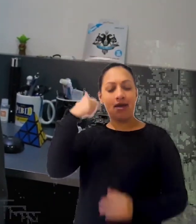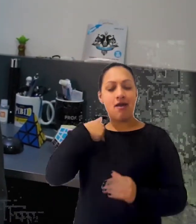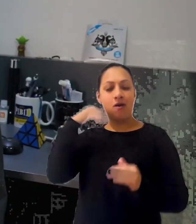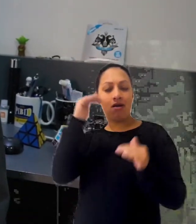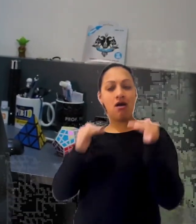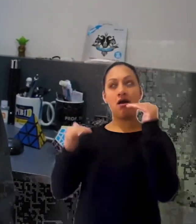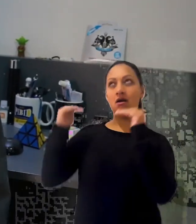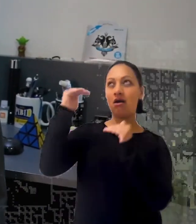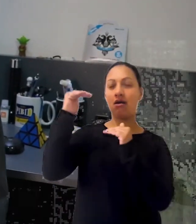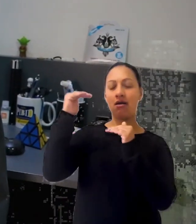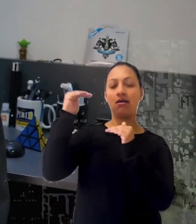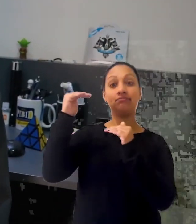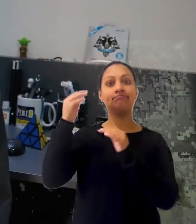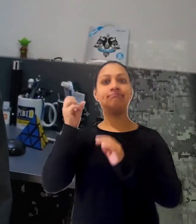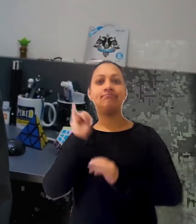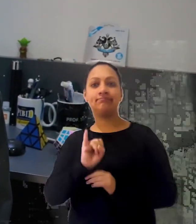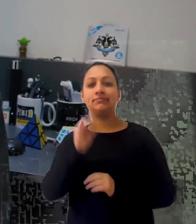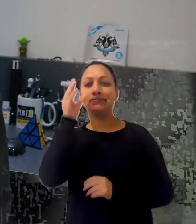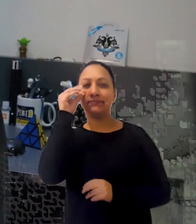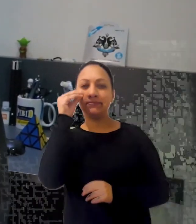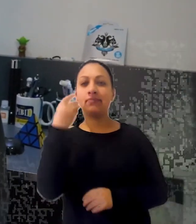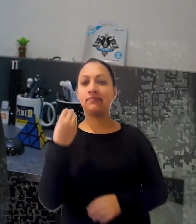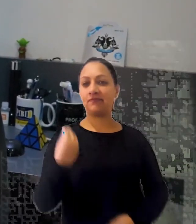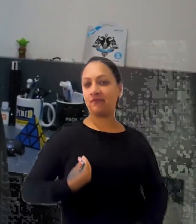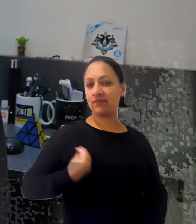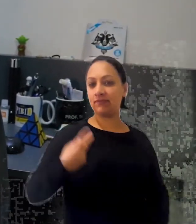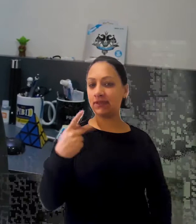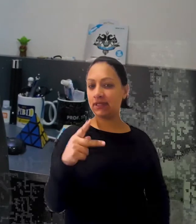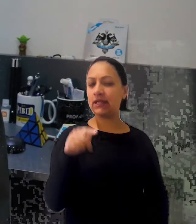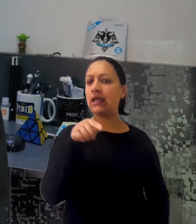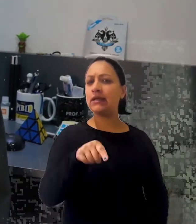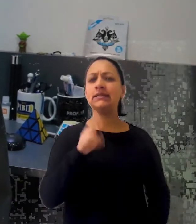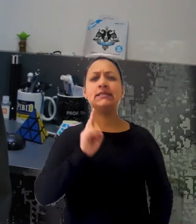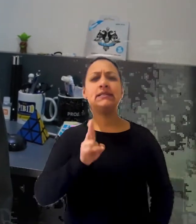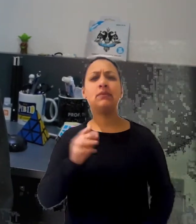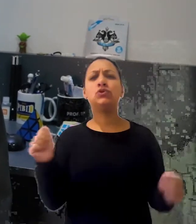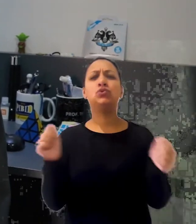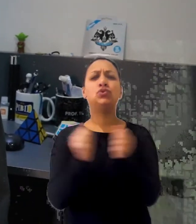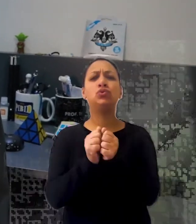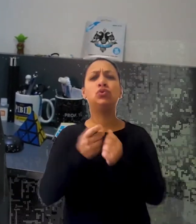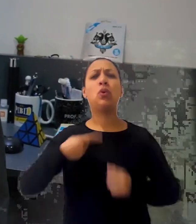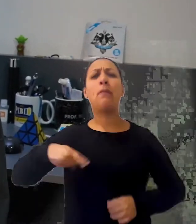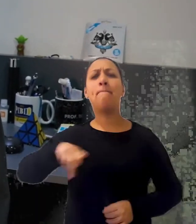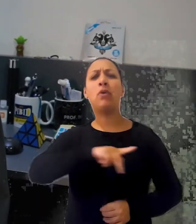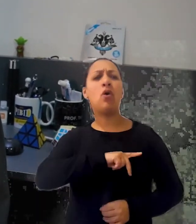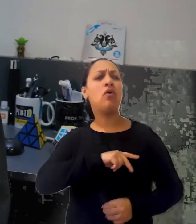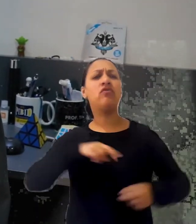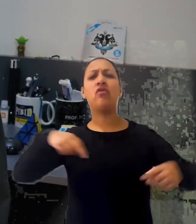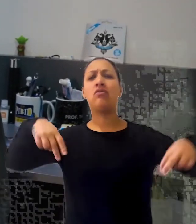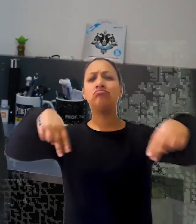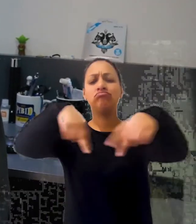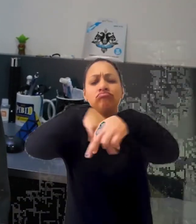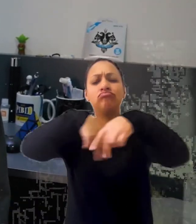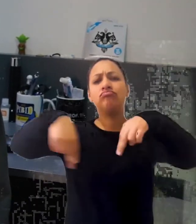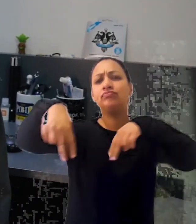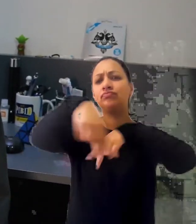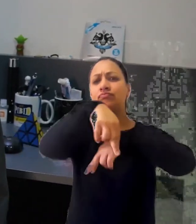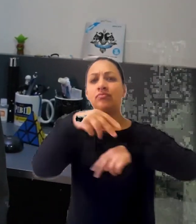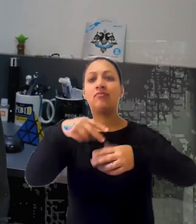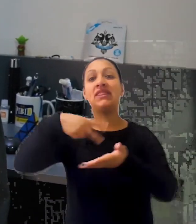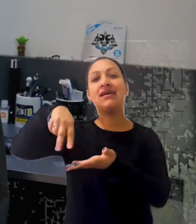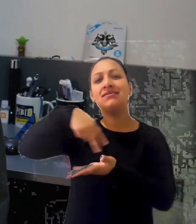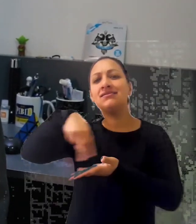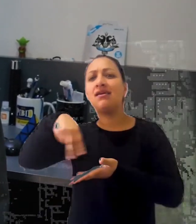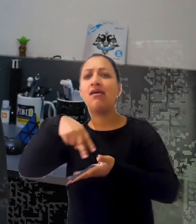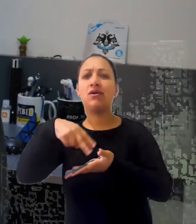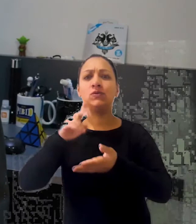se achando o maioral. Se nós formos ver na vida do rei Davi, Davi sempre estava sendo como o povo, sempre junto com o povo, dançando